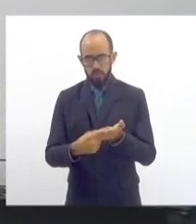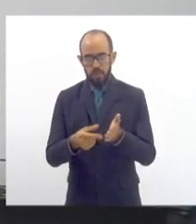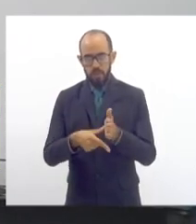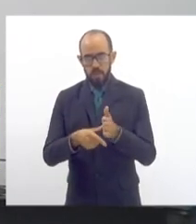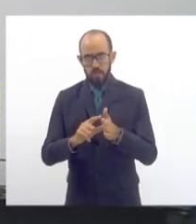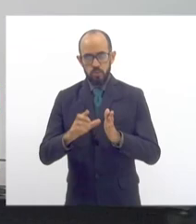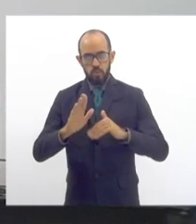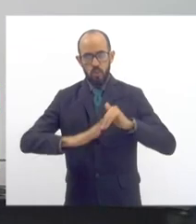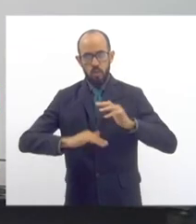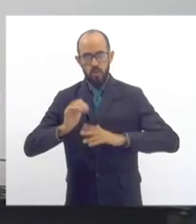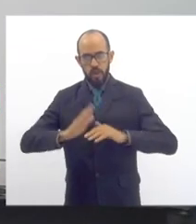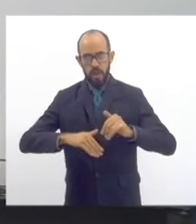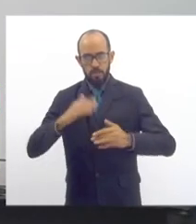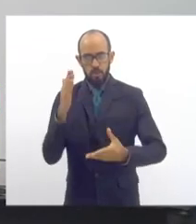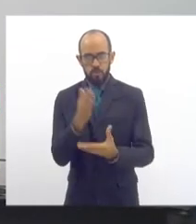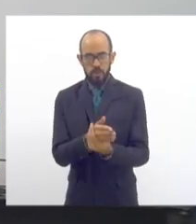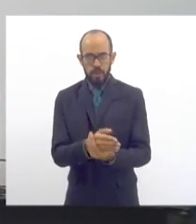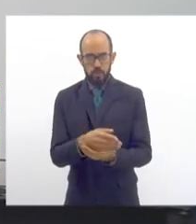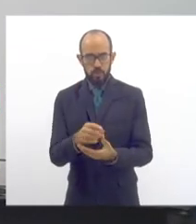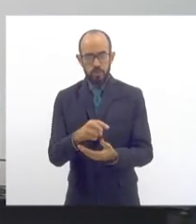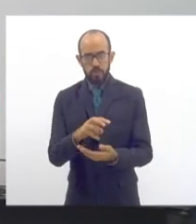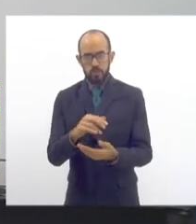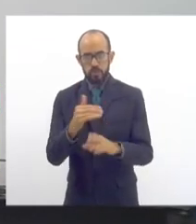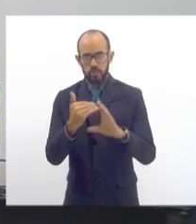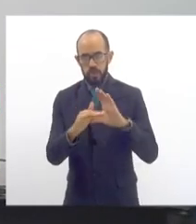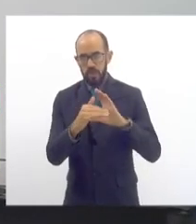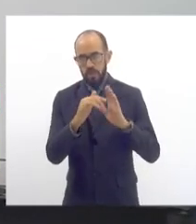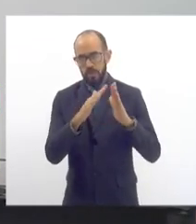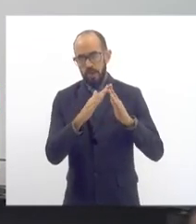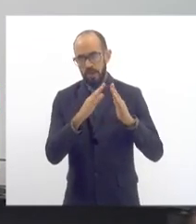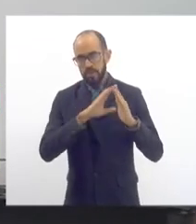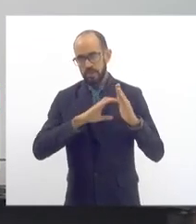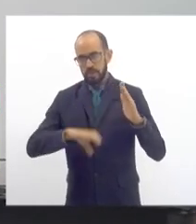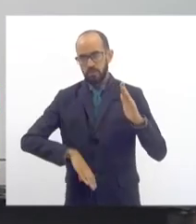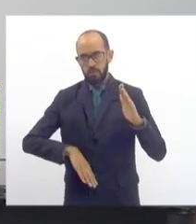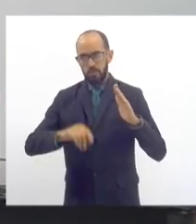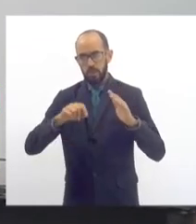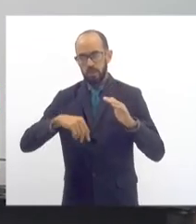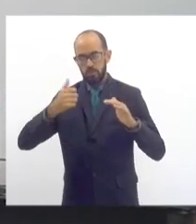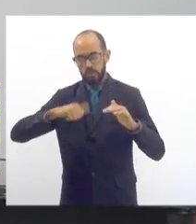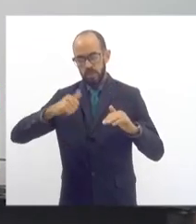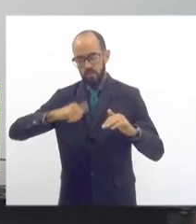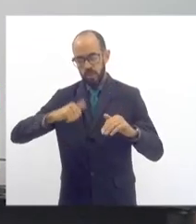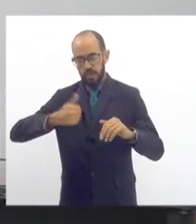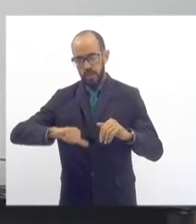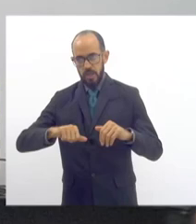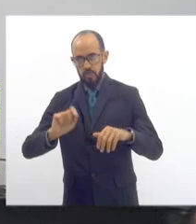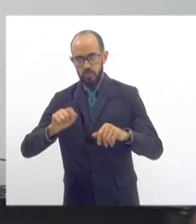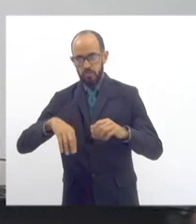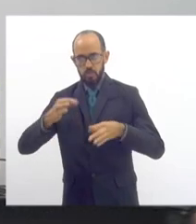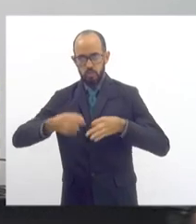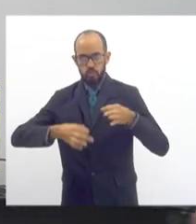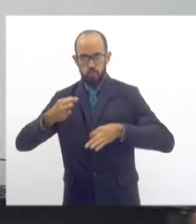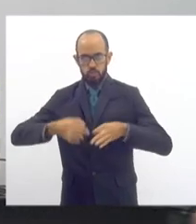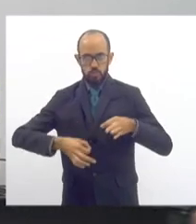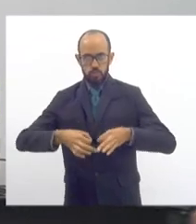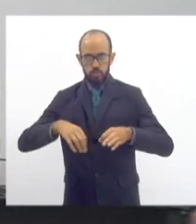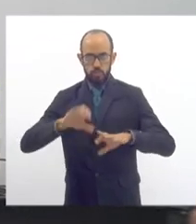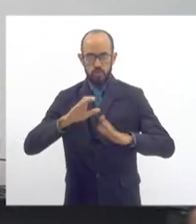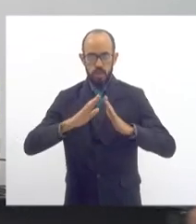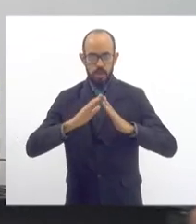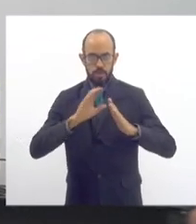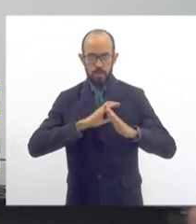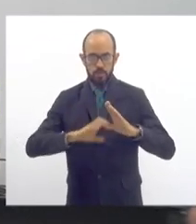judicial, que nós encaminharíamos para a Casa Civil para que isso fosse apreciado pelo jurídico da Casa Civil, para que a gente pudesse